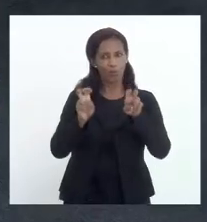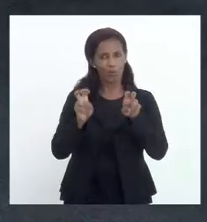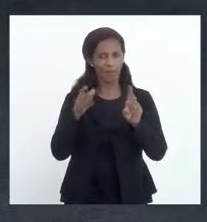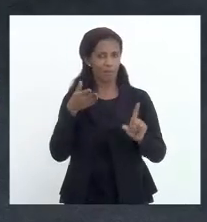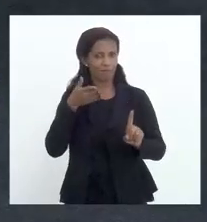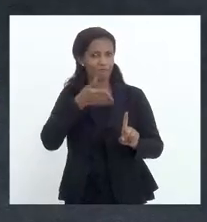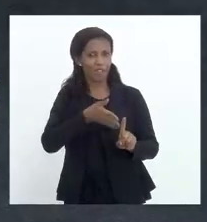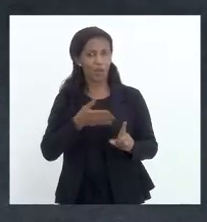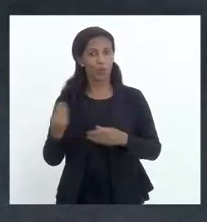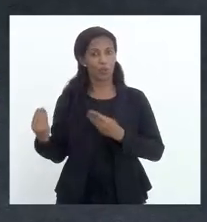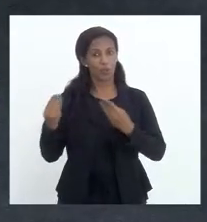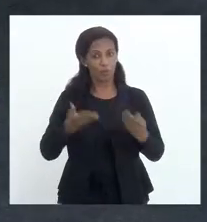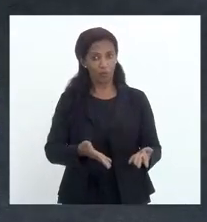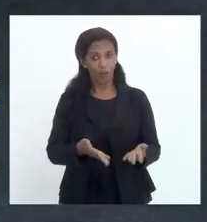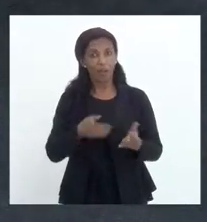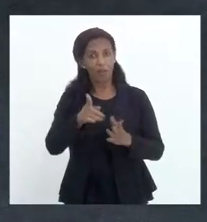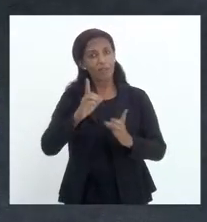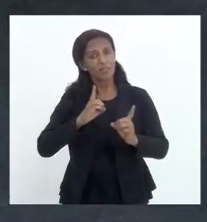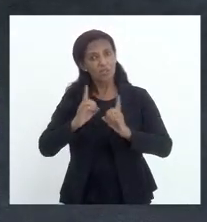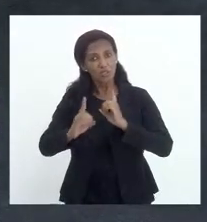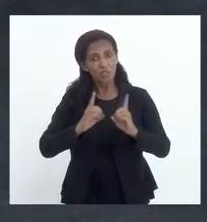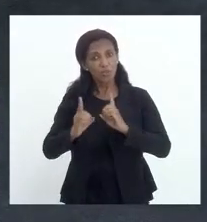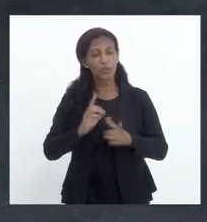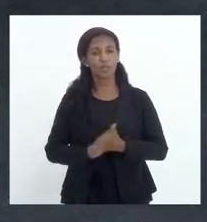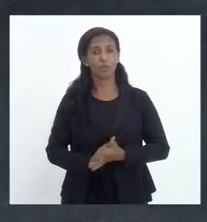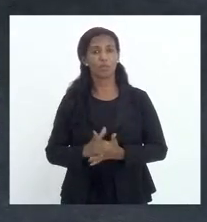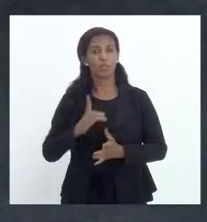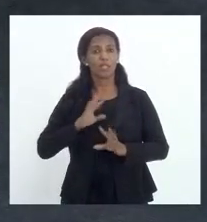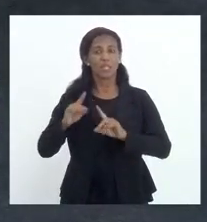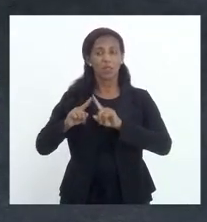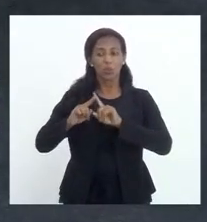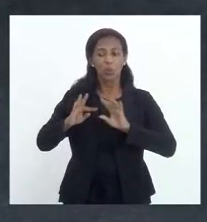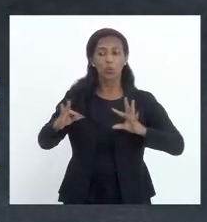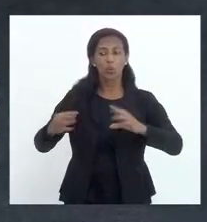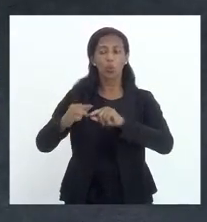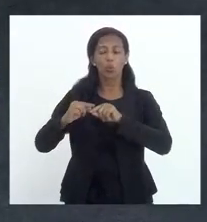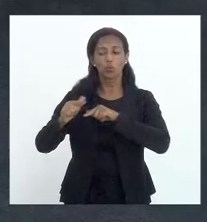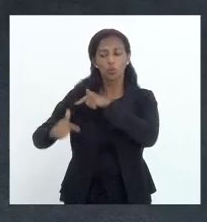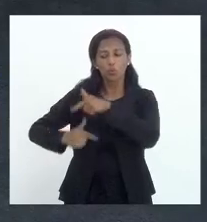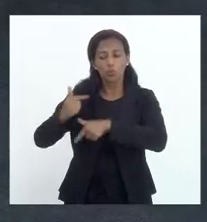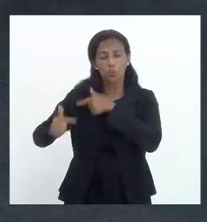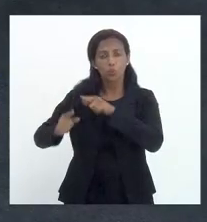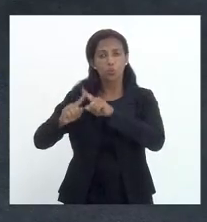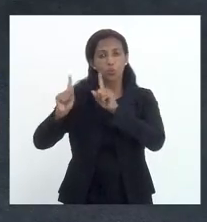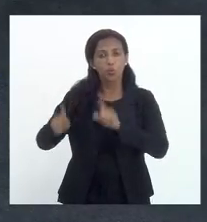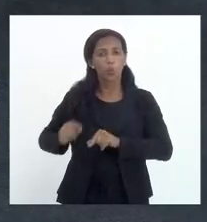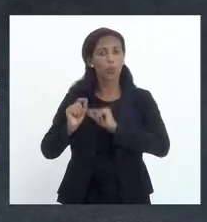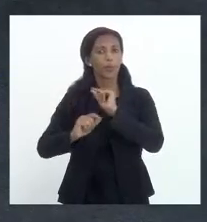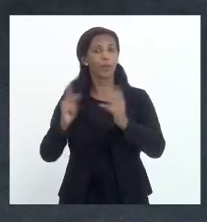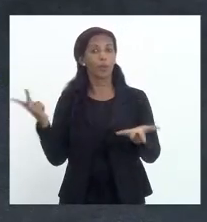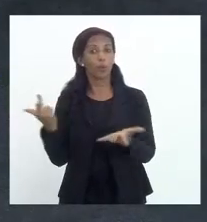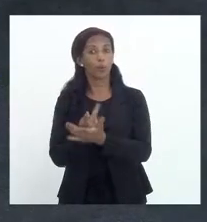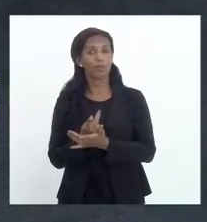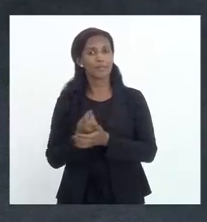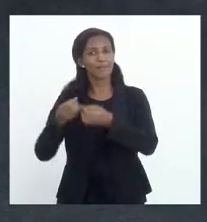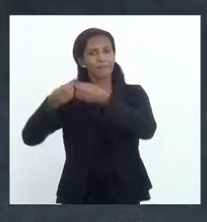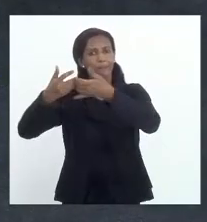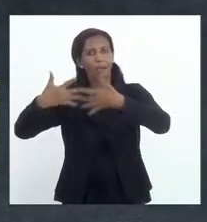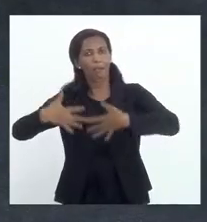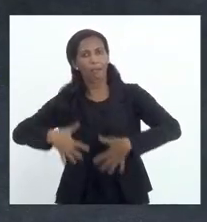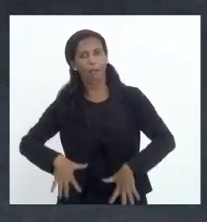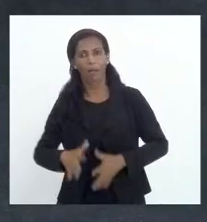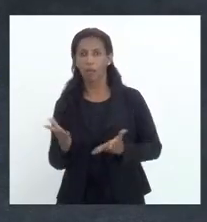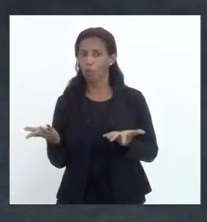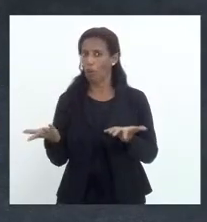teto, o que eu trago aqui justamente é essa discussão que envolve todos os servidores hoje, né? O que vem acontecendo, que é o desmonte, não